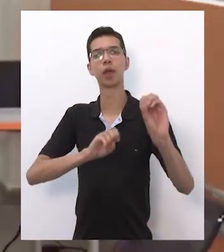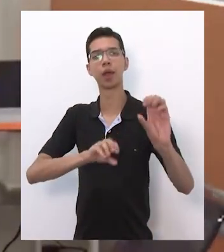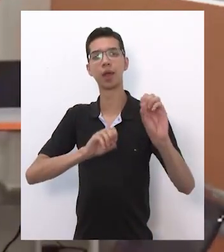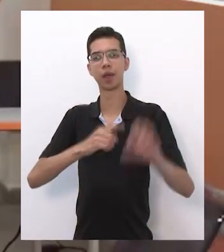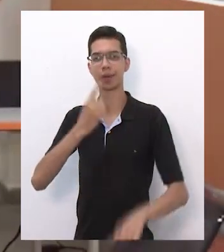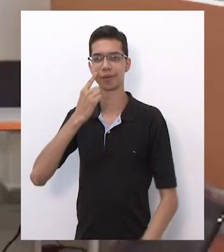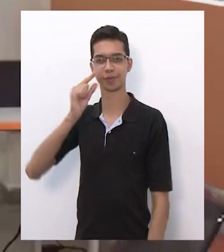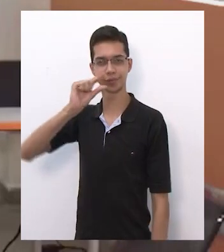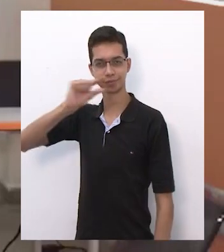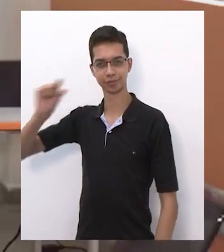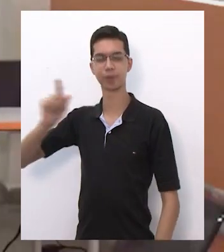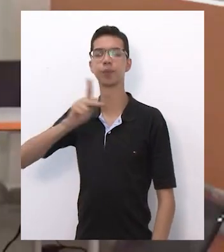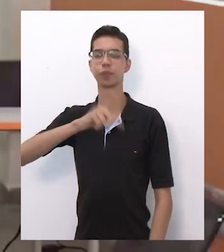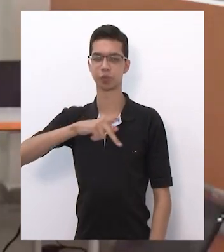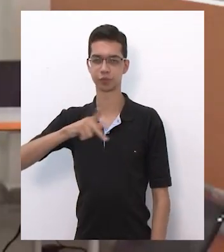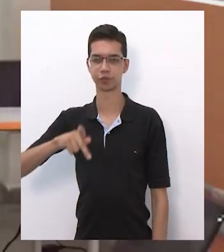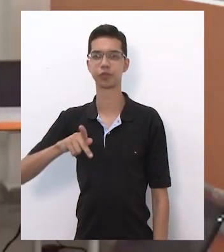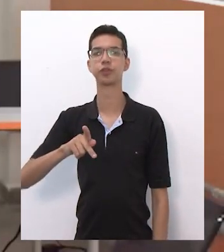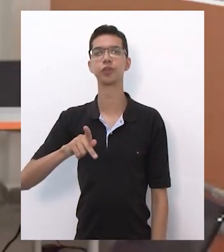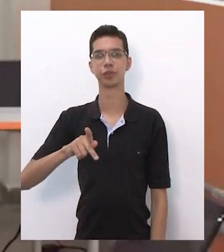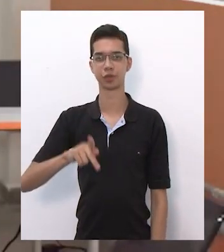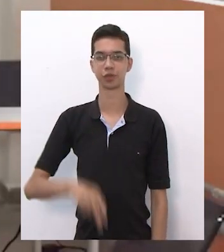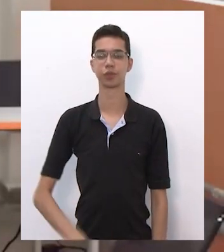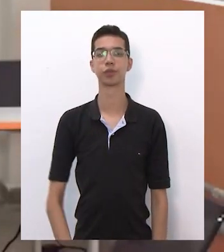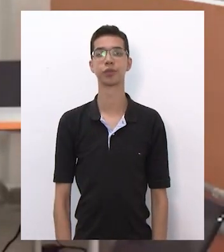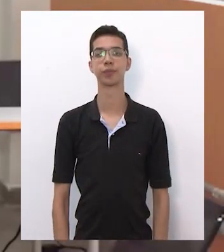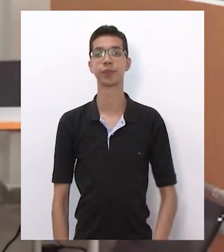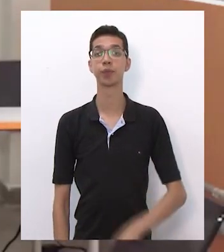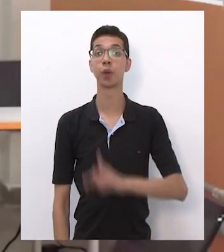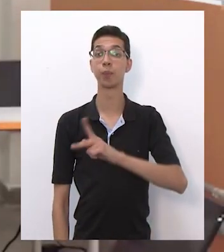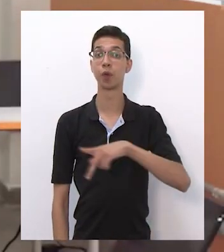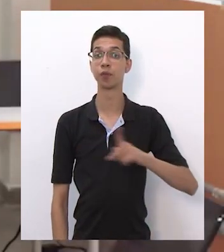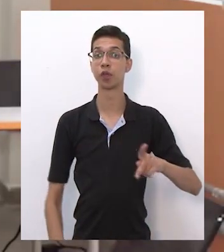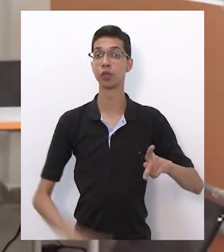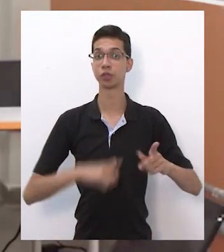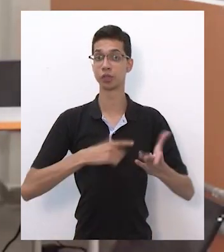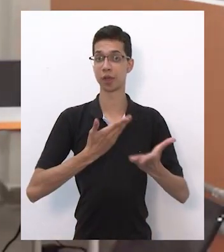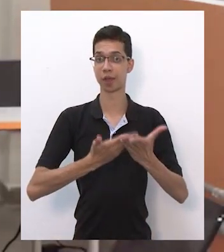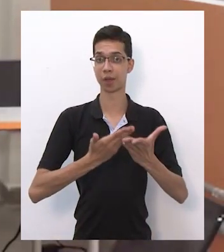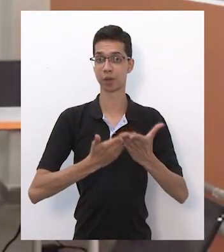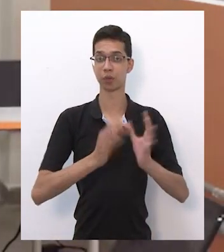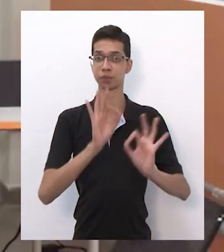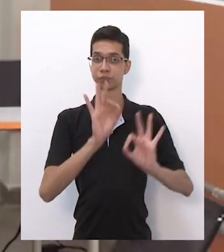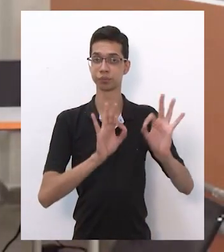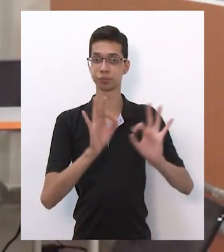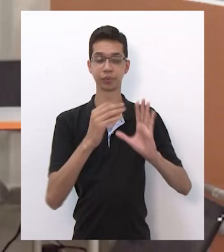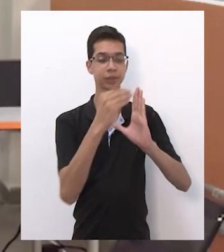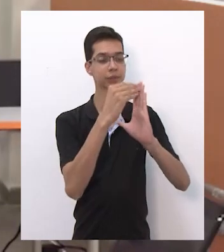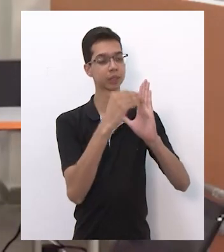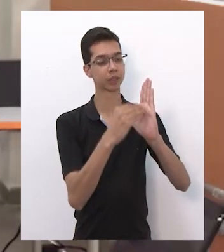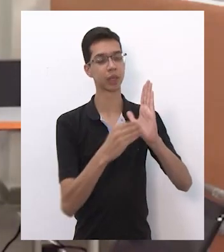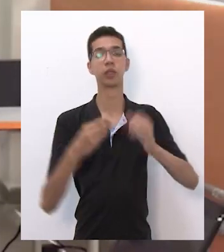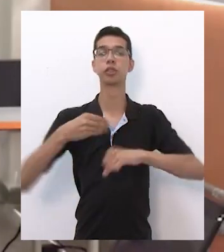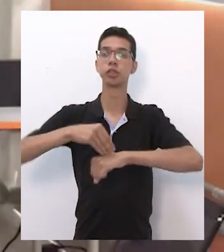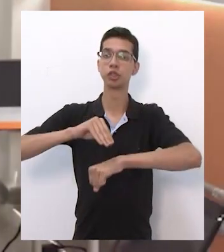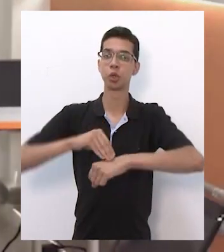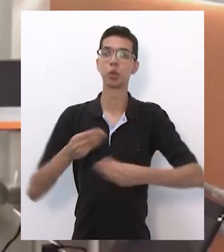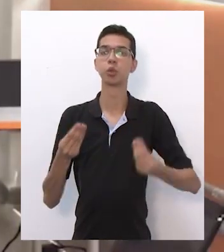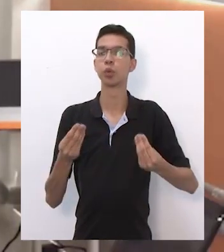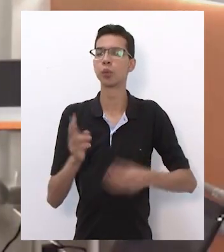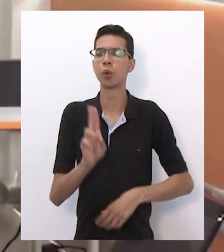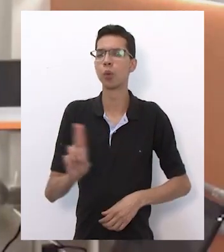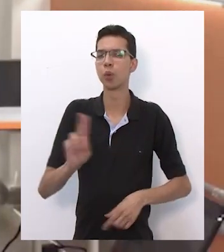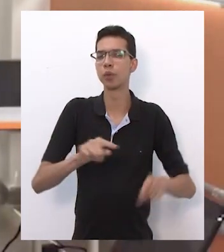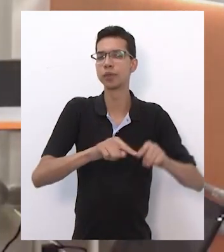trabalhando com professores. O professor ali recebe plano de aulas, ele recebe dicas de como trabalhar em sala de aula.